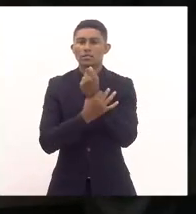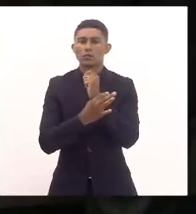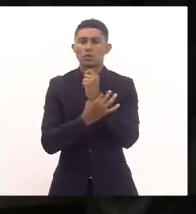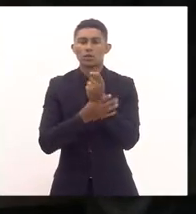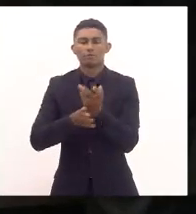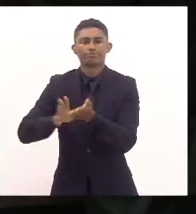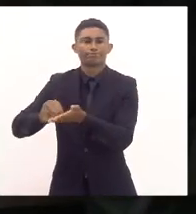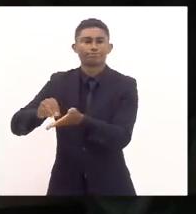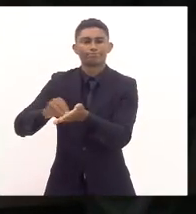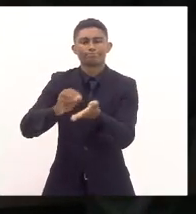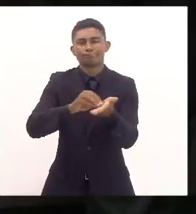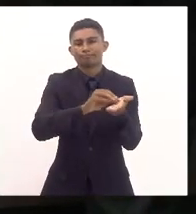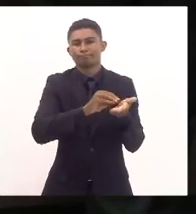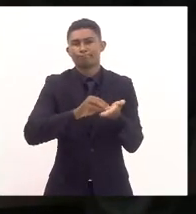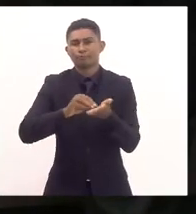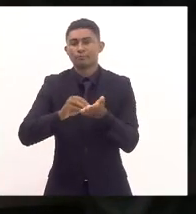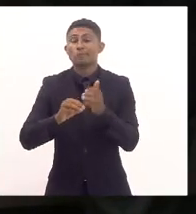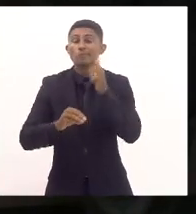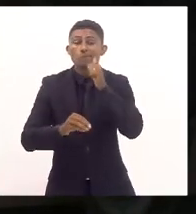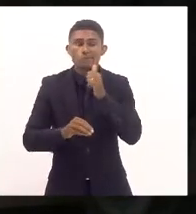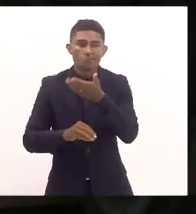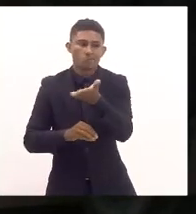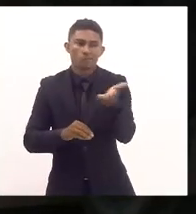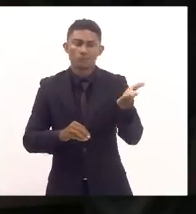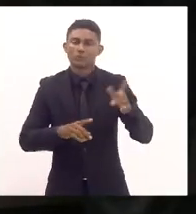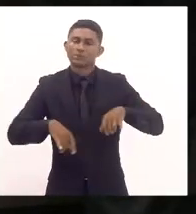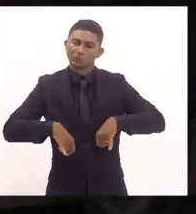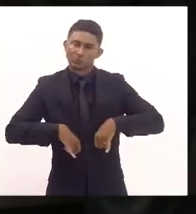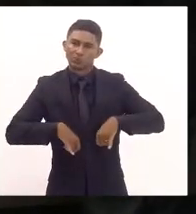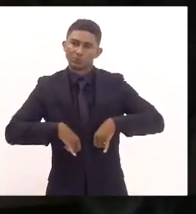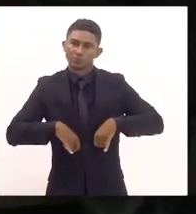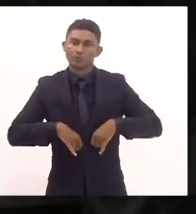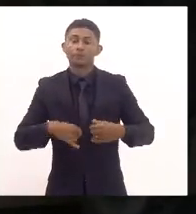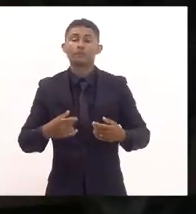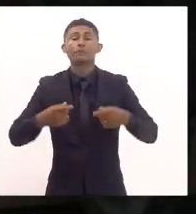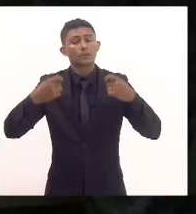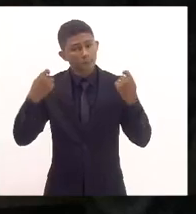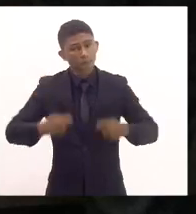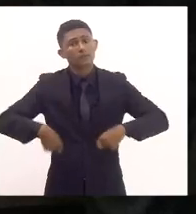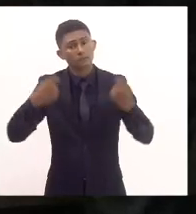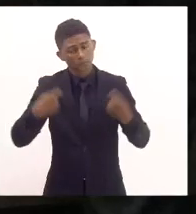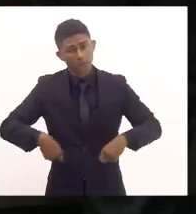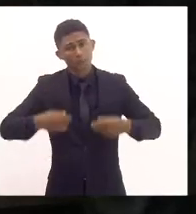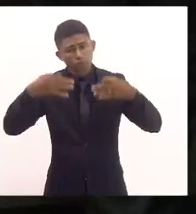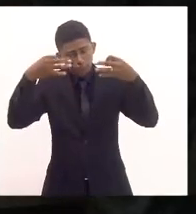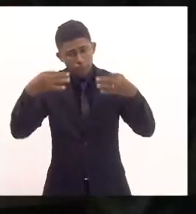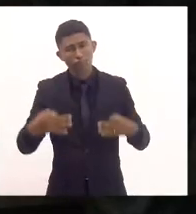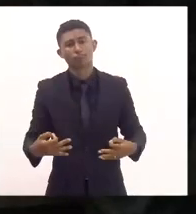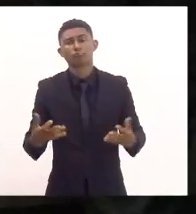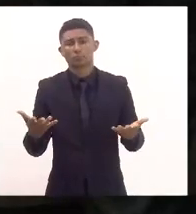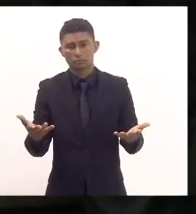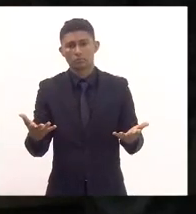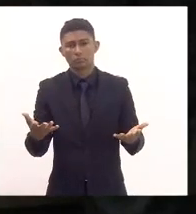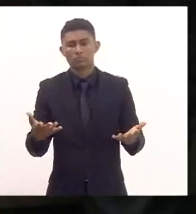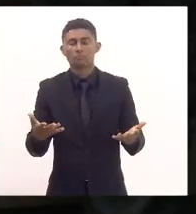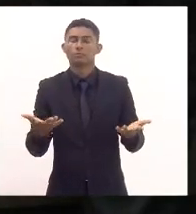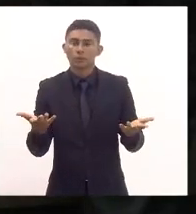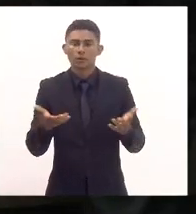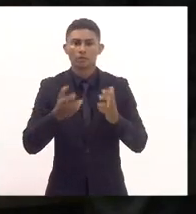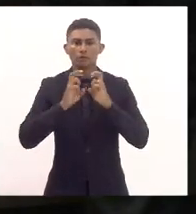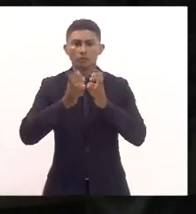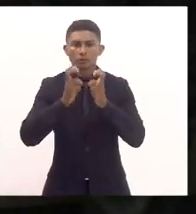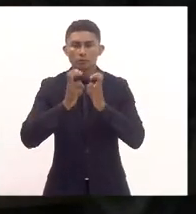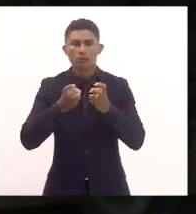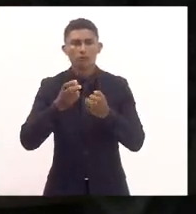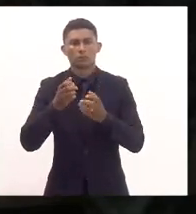transporte principalmente para as mulheres a gente precisa dar dignidade e transporte é uma questão